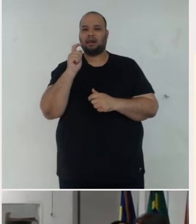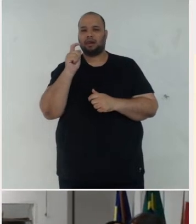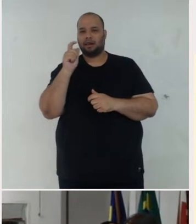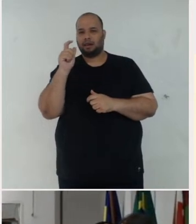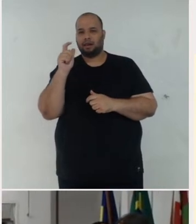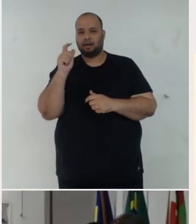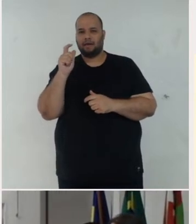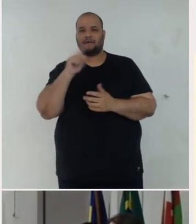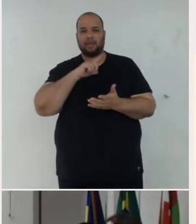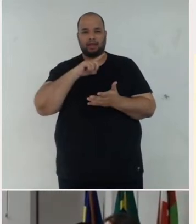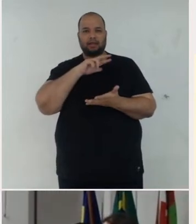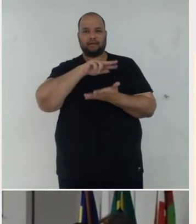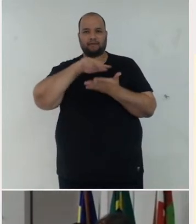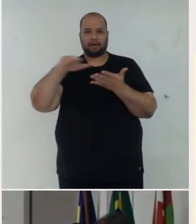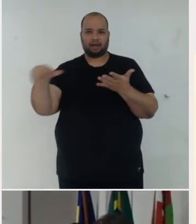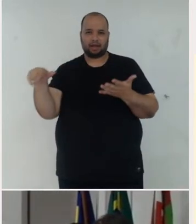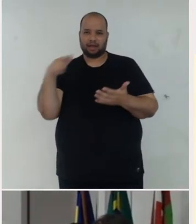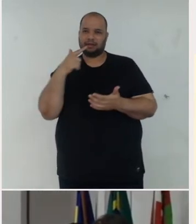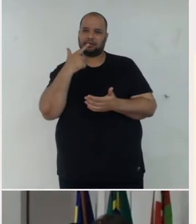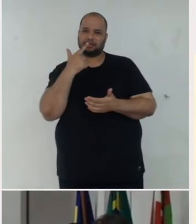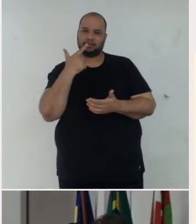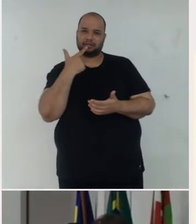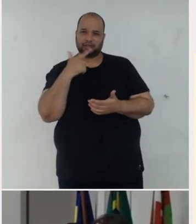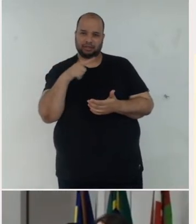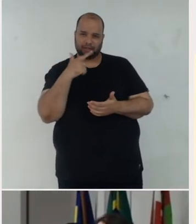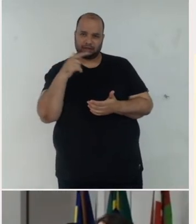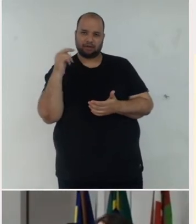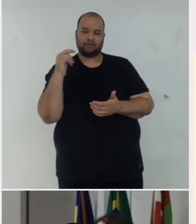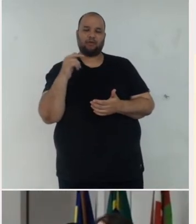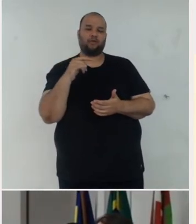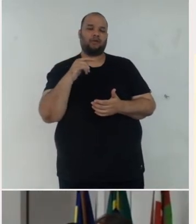e latim no sistema literário brasileiro,